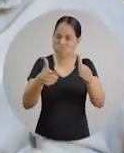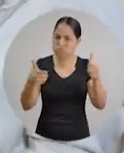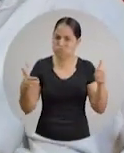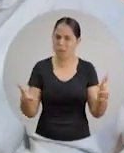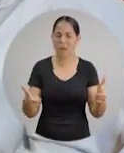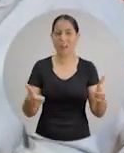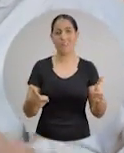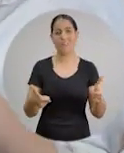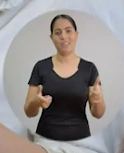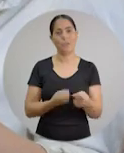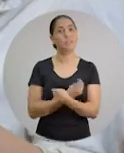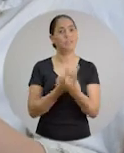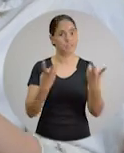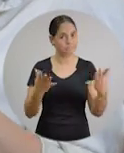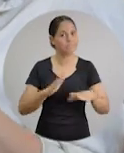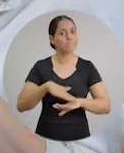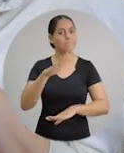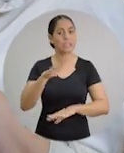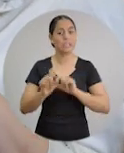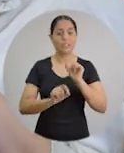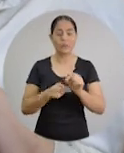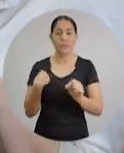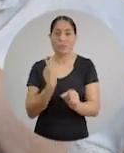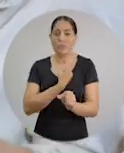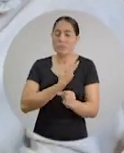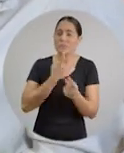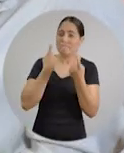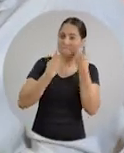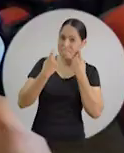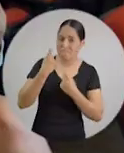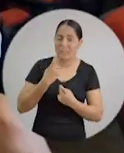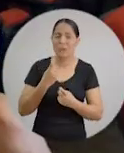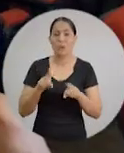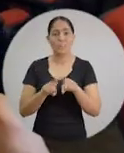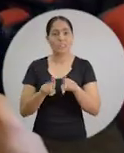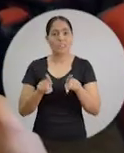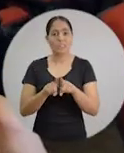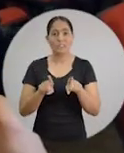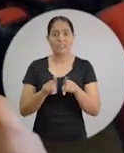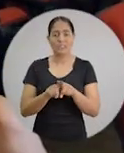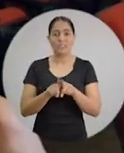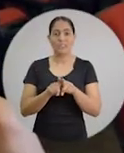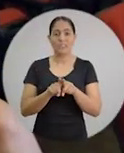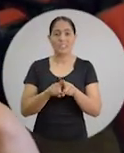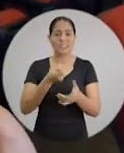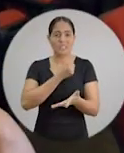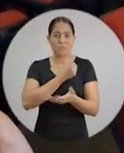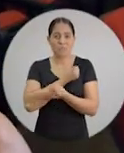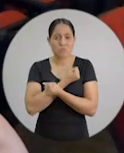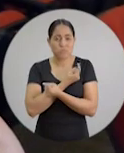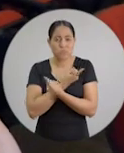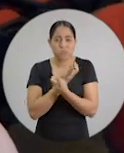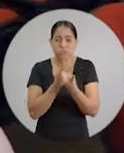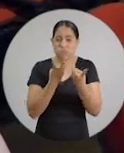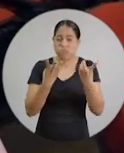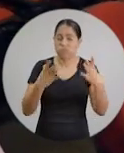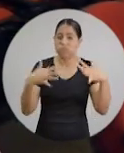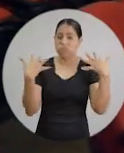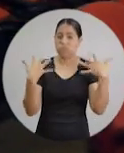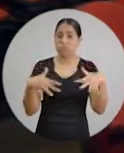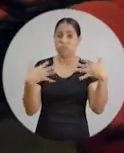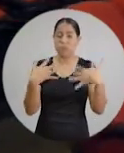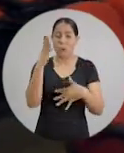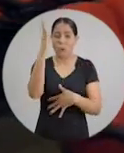é muito maior, o que torna então essa realidade ainda mais alarmante. Esses números, eles são tão